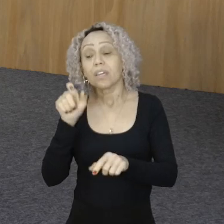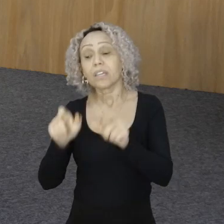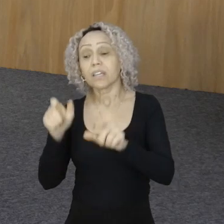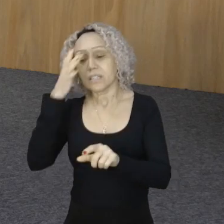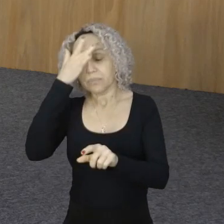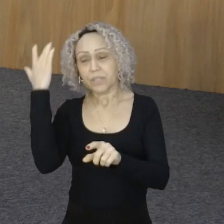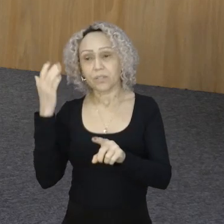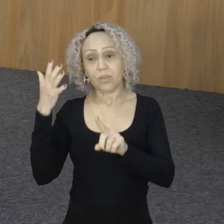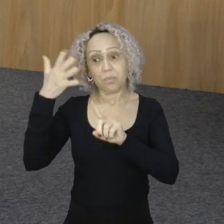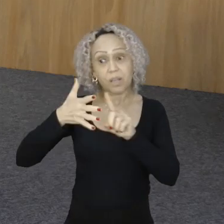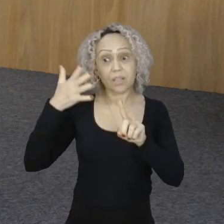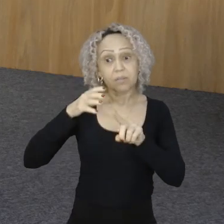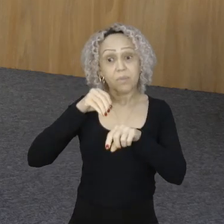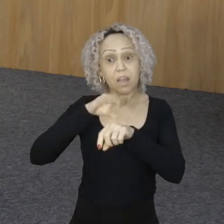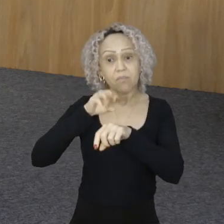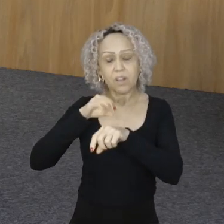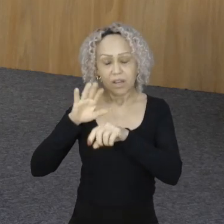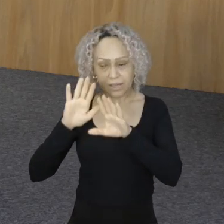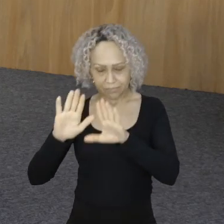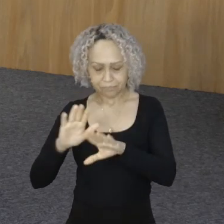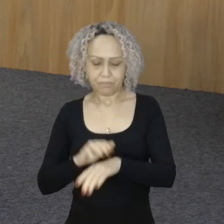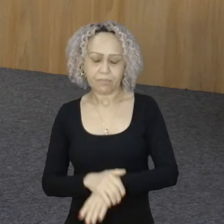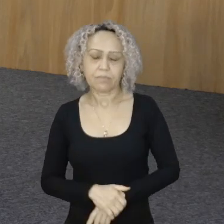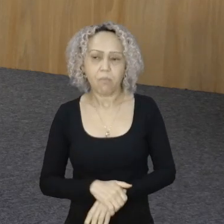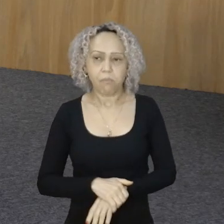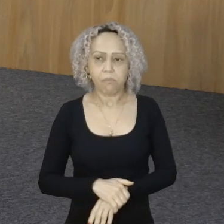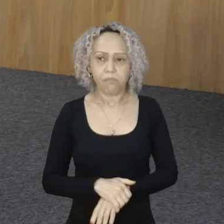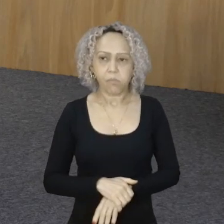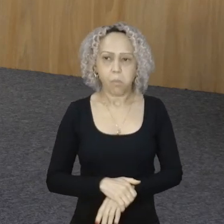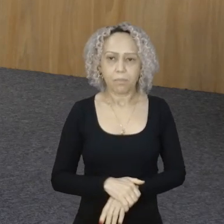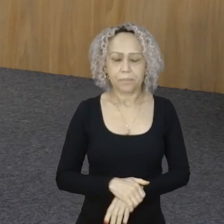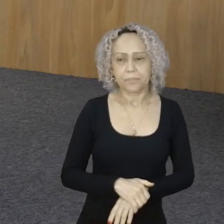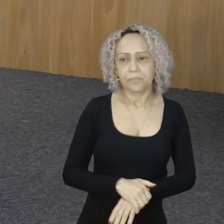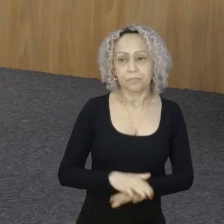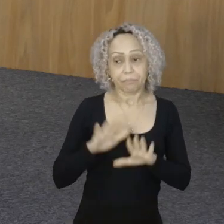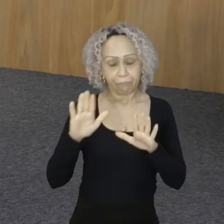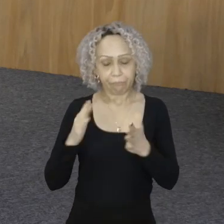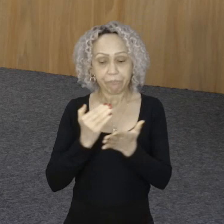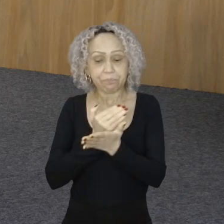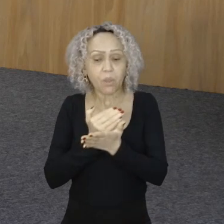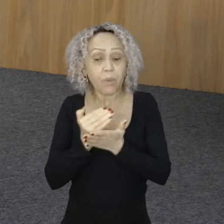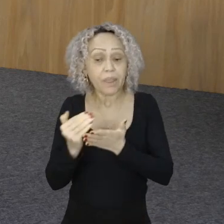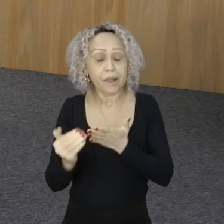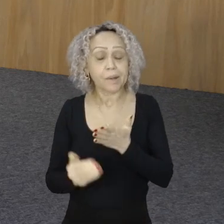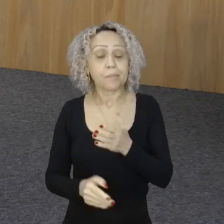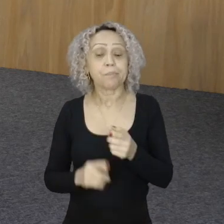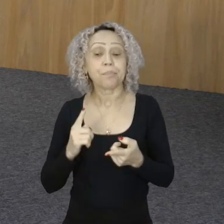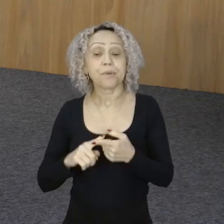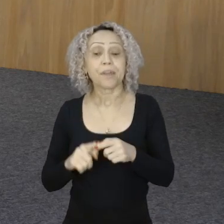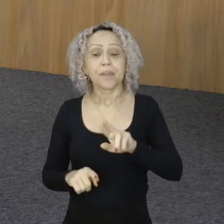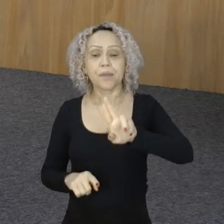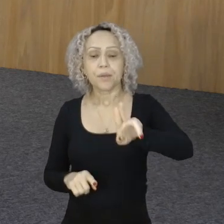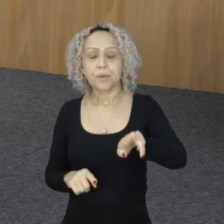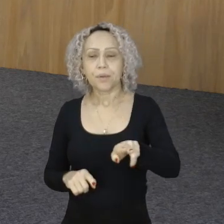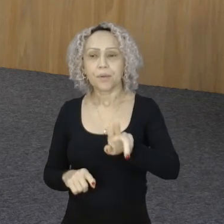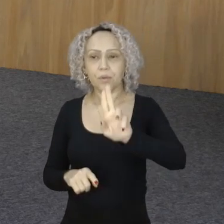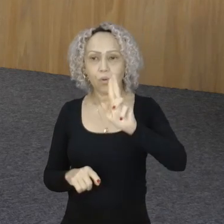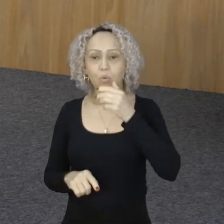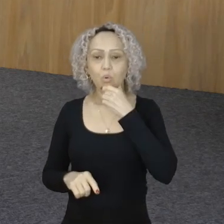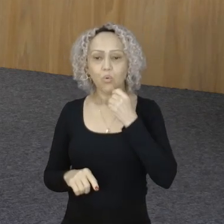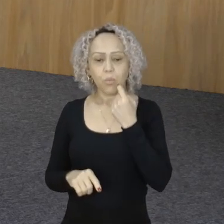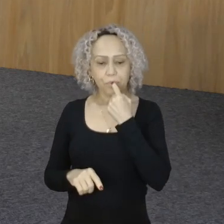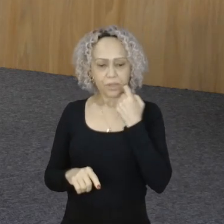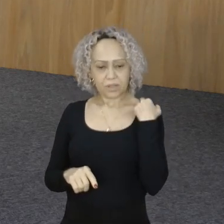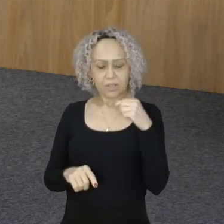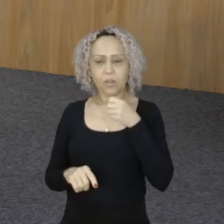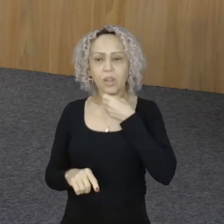congresso. Eu queria começar, Raimundo, um pouquinho a partir da provocação aqui também do Henrique Fontana, que falou que participou